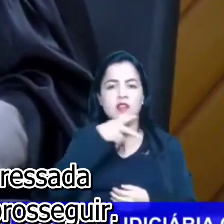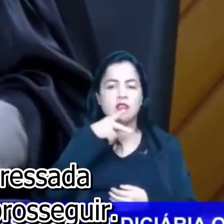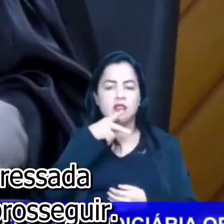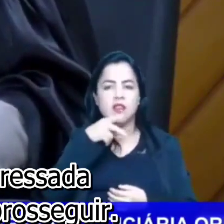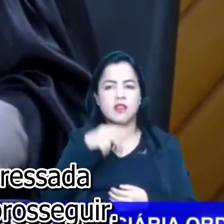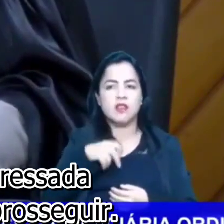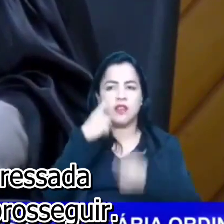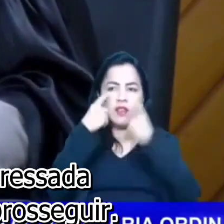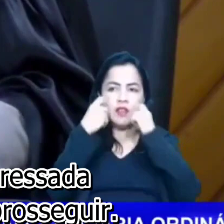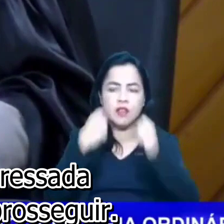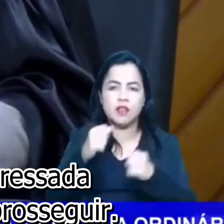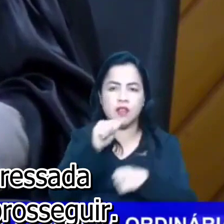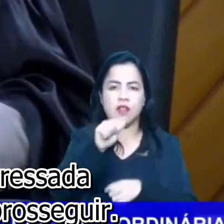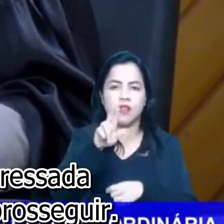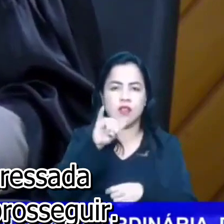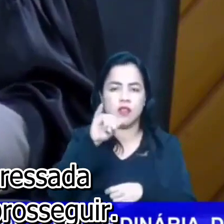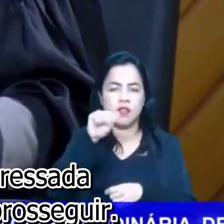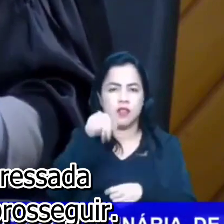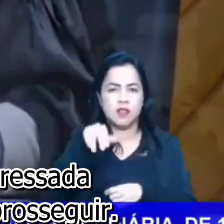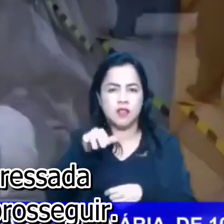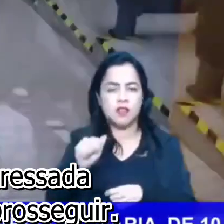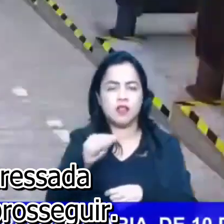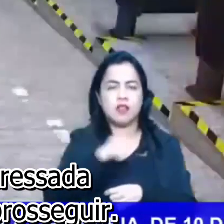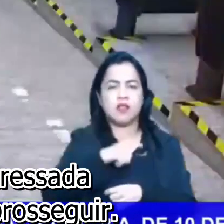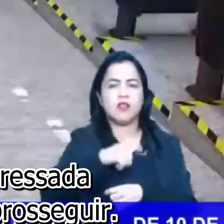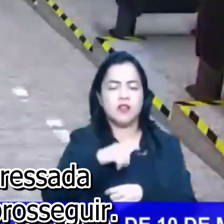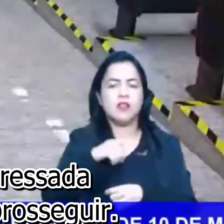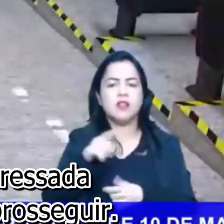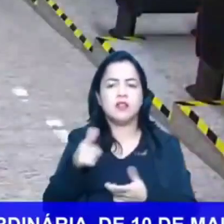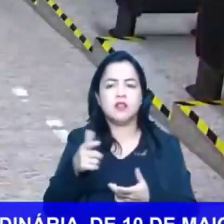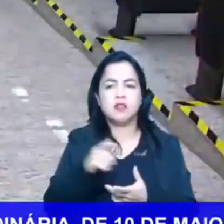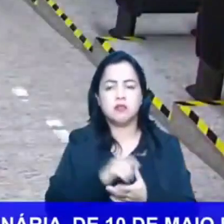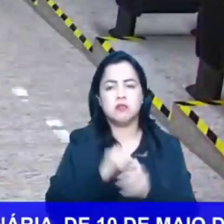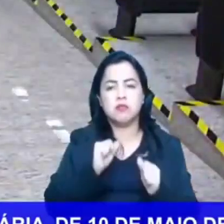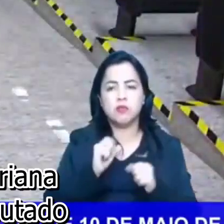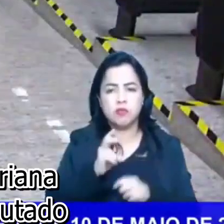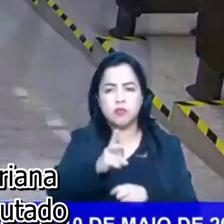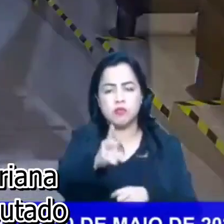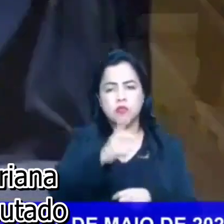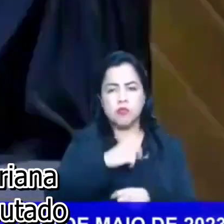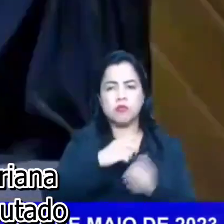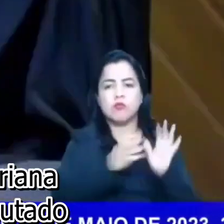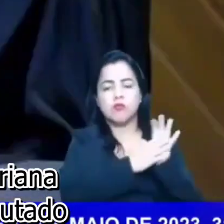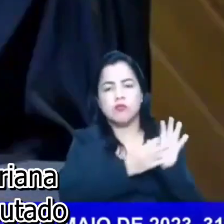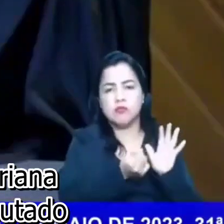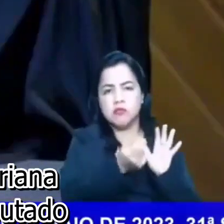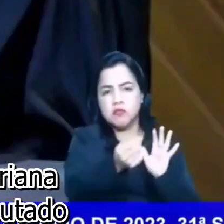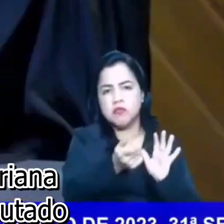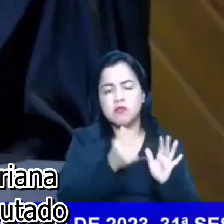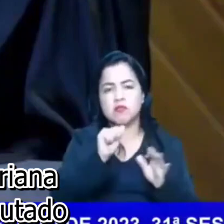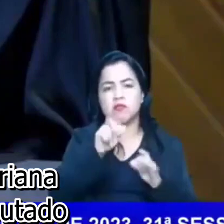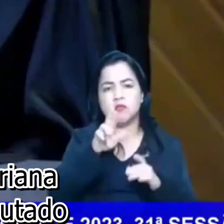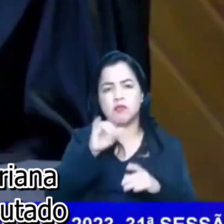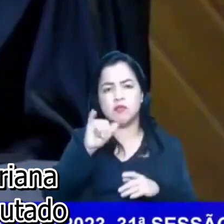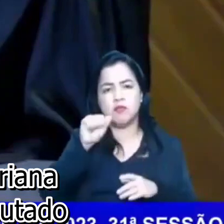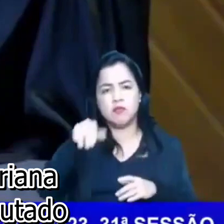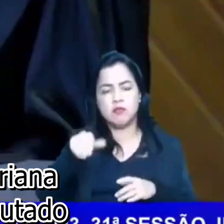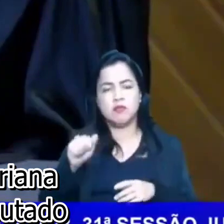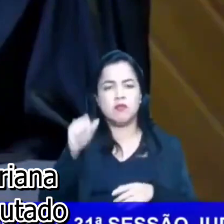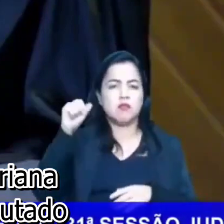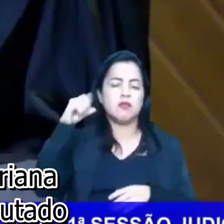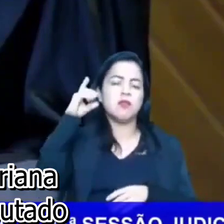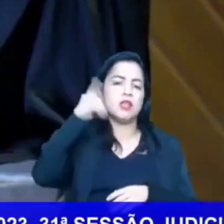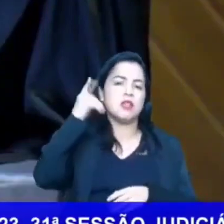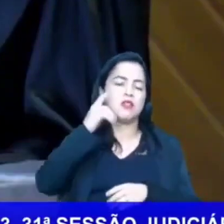interessada Ariana Oliveira Moraes. Vossa Excelência pode prosseguir. Aqui trata-se de prestação de contas de Ariana Oliveira Moraes, candidata ao cargo de